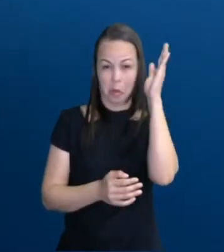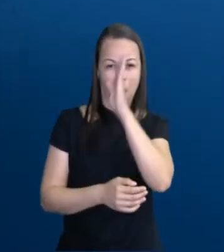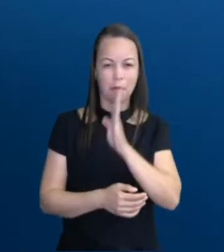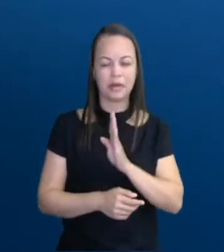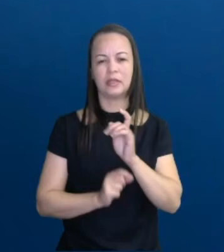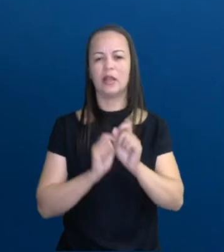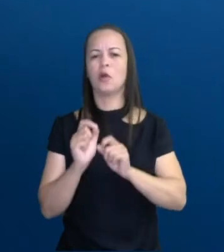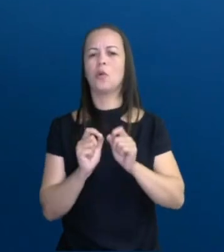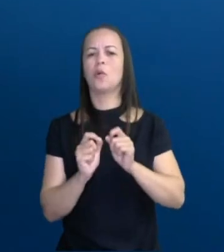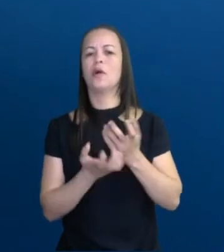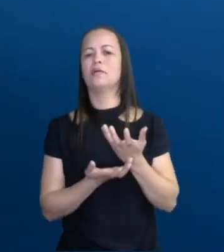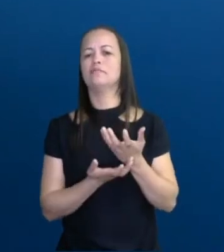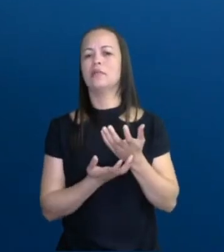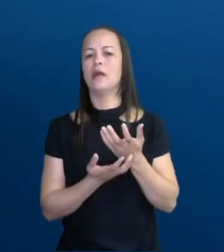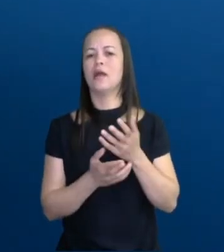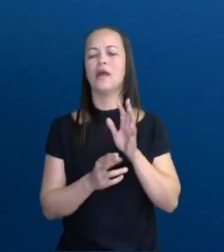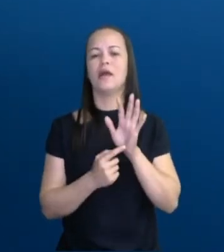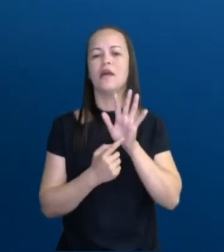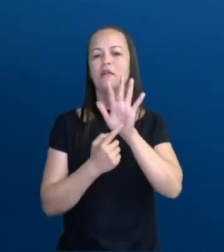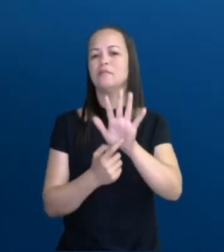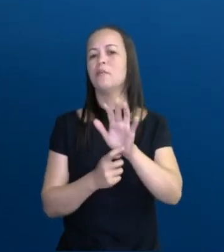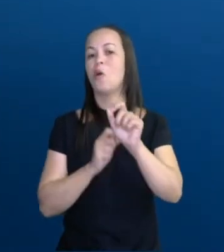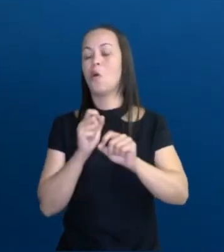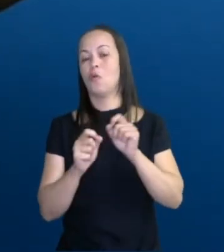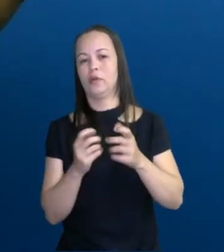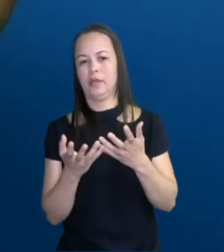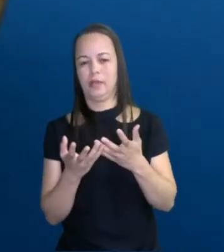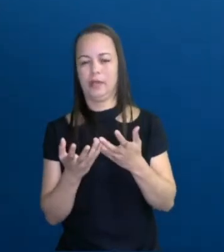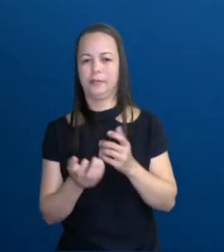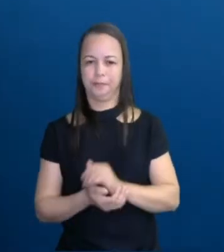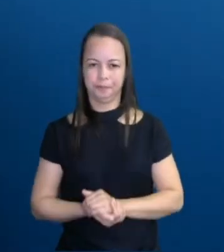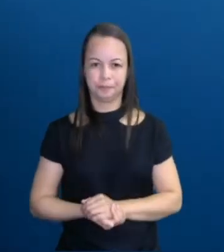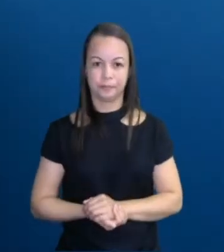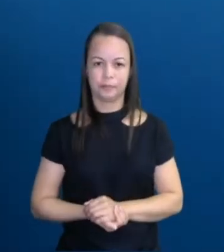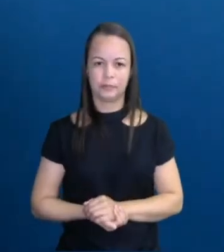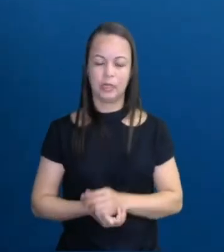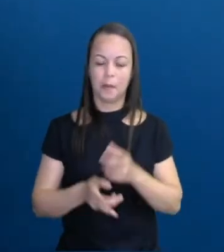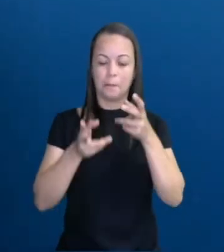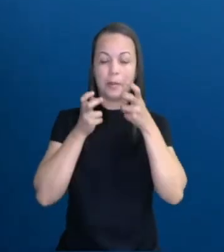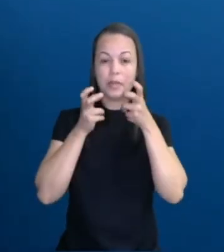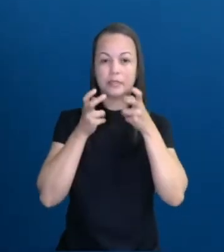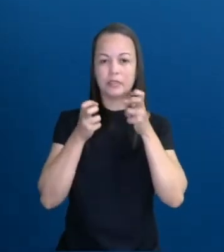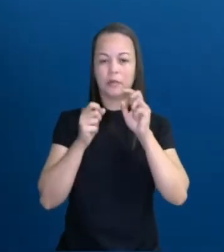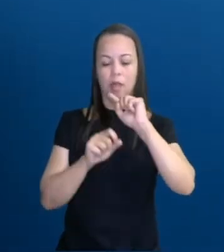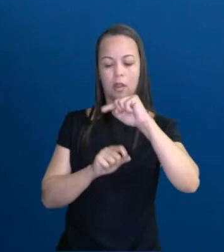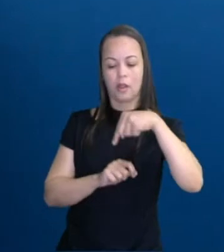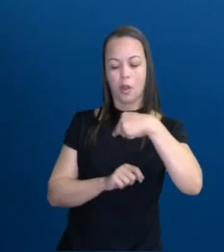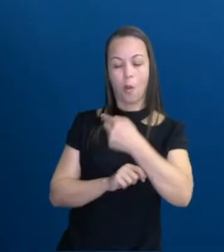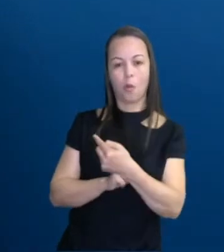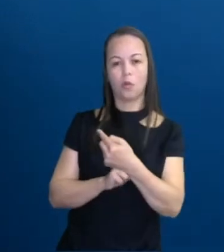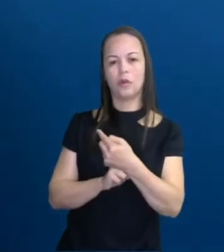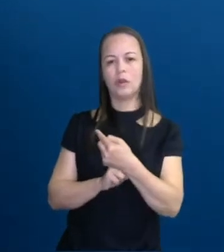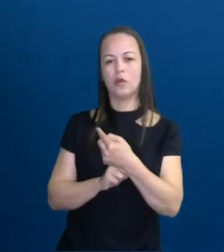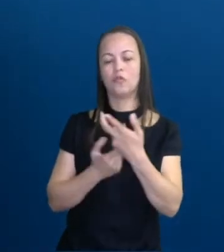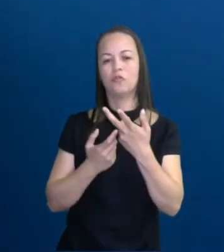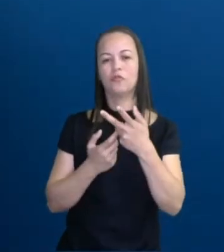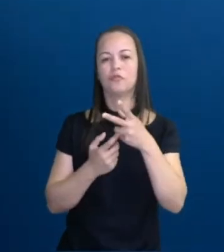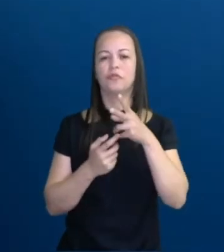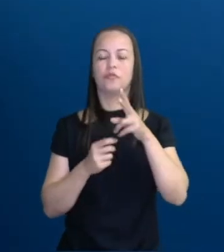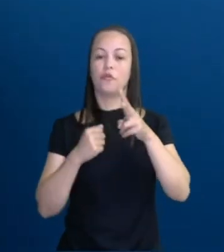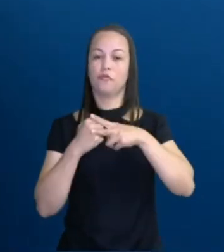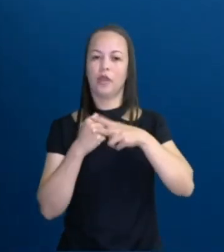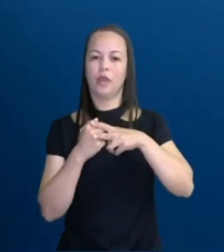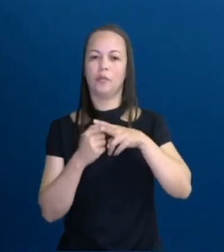o quê? Quem revela, revela alguma coisa. Percebam que logo após o verbo revelar